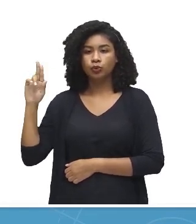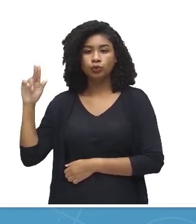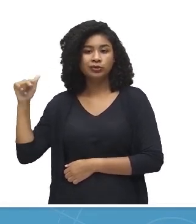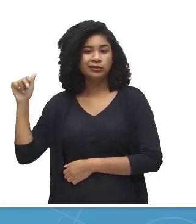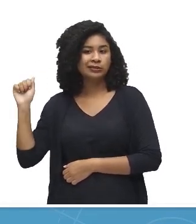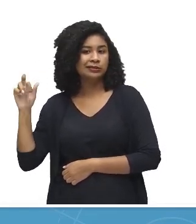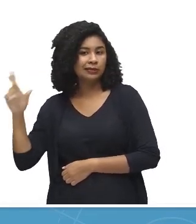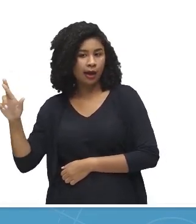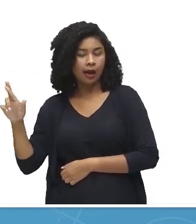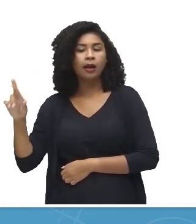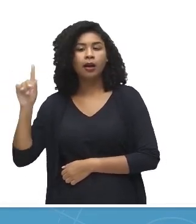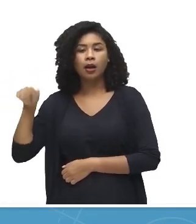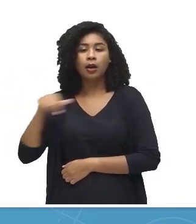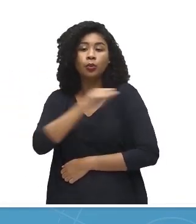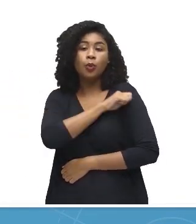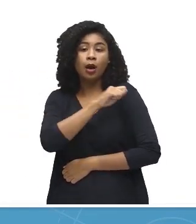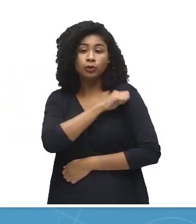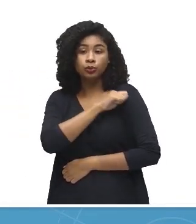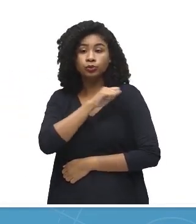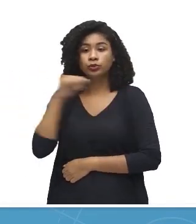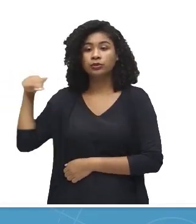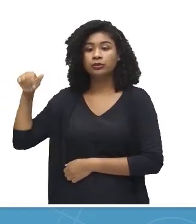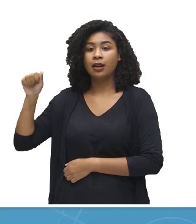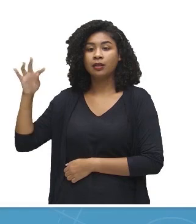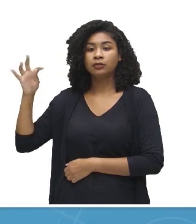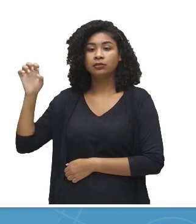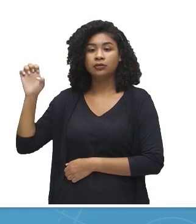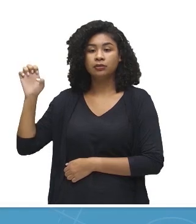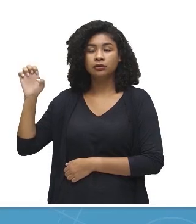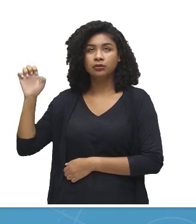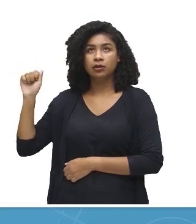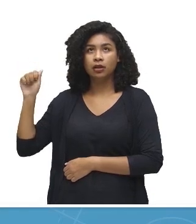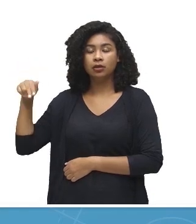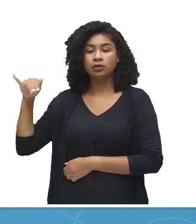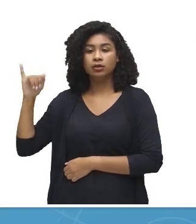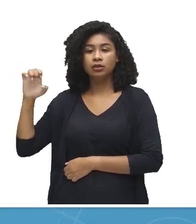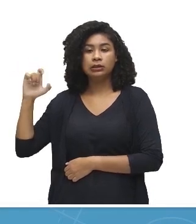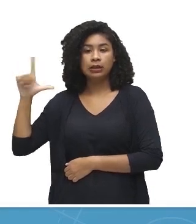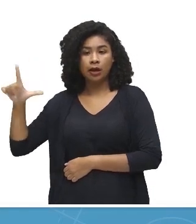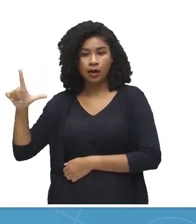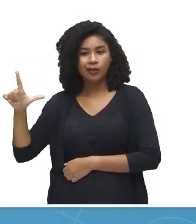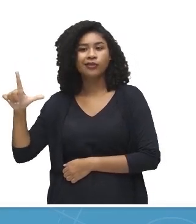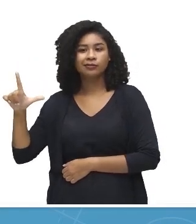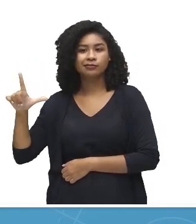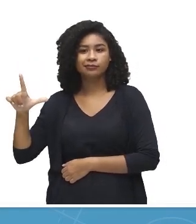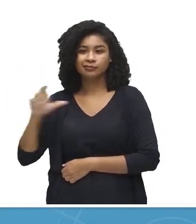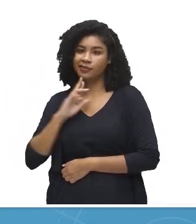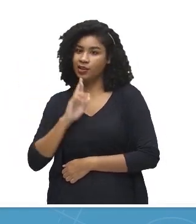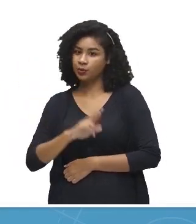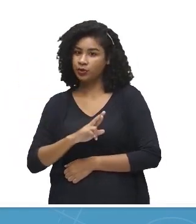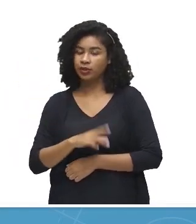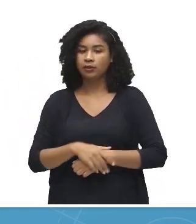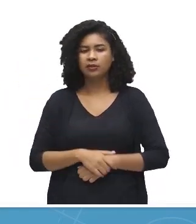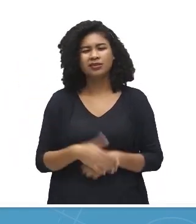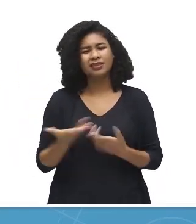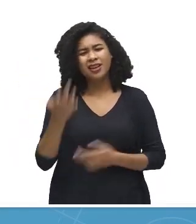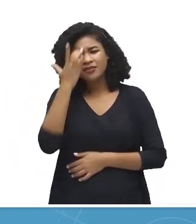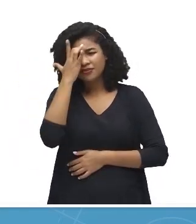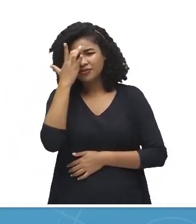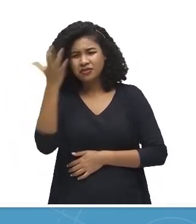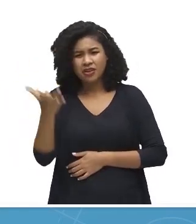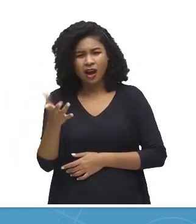resposta do Nathaniel, né? Então, essas aí ficam fáceis de explicar a partir da nossa aula, né? Então,